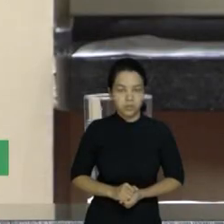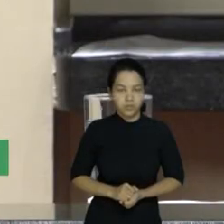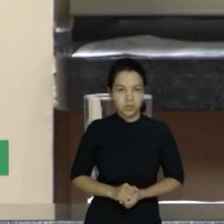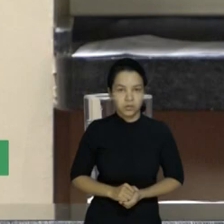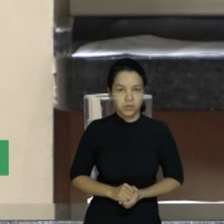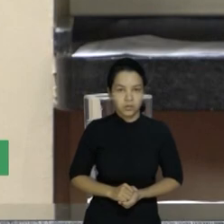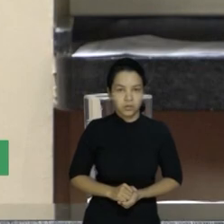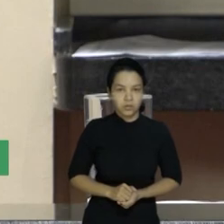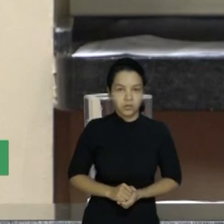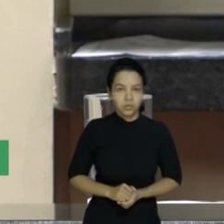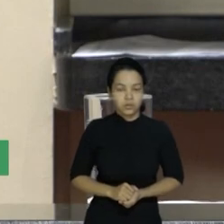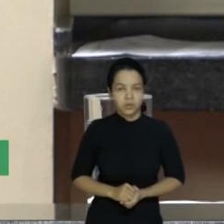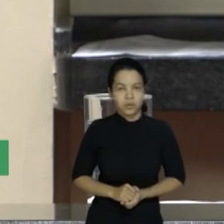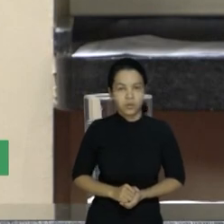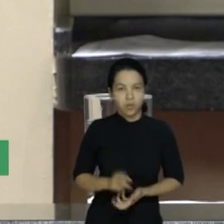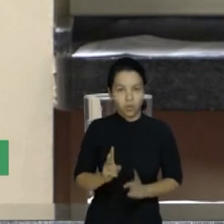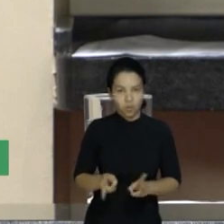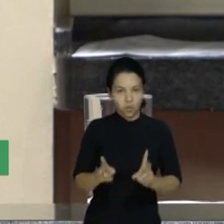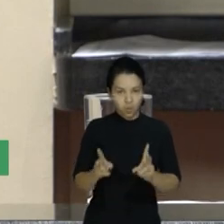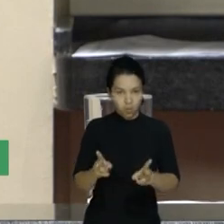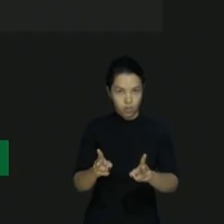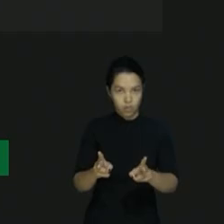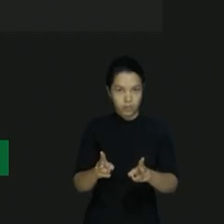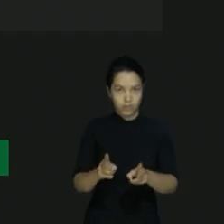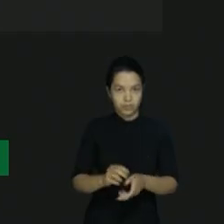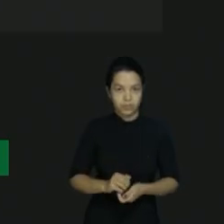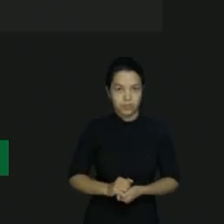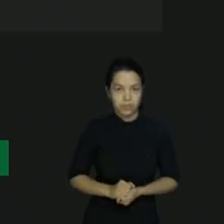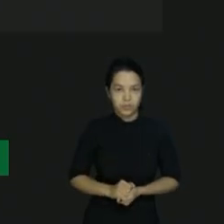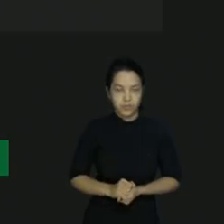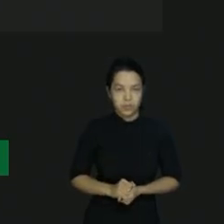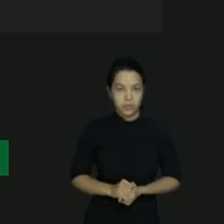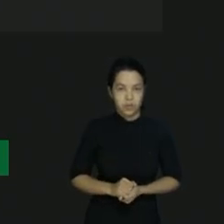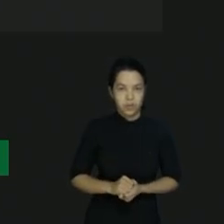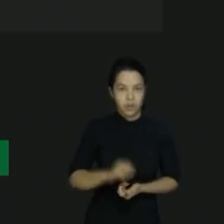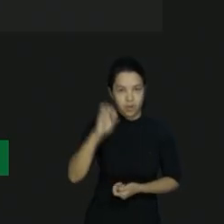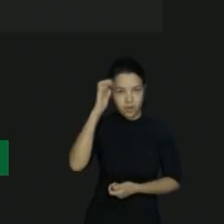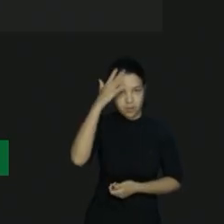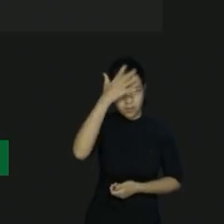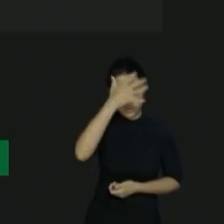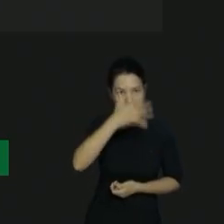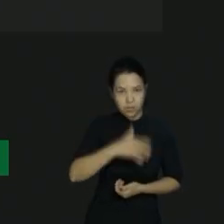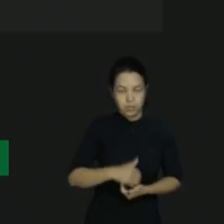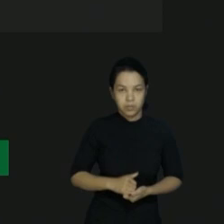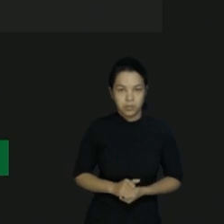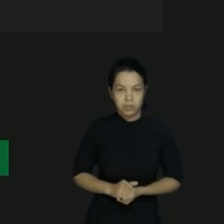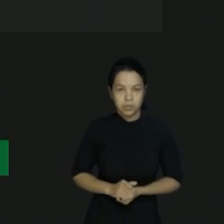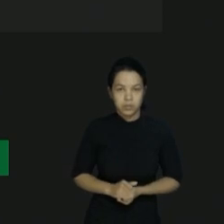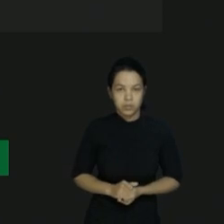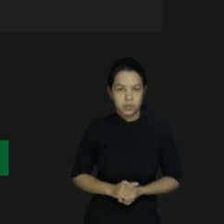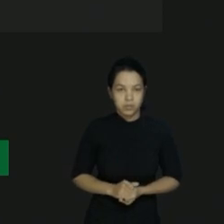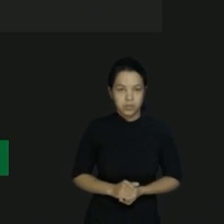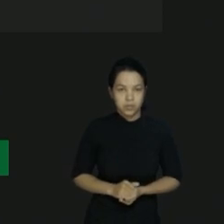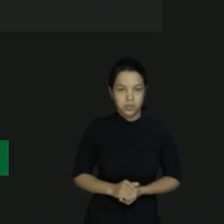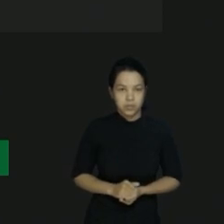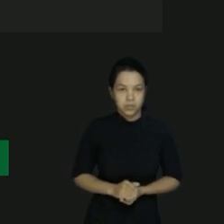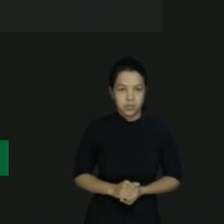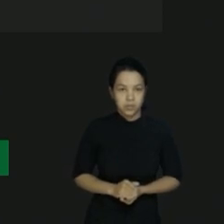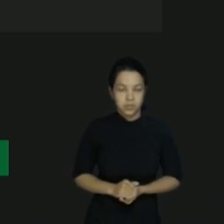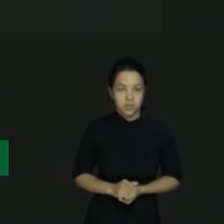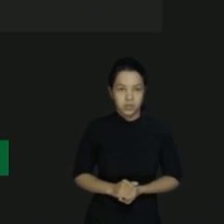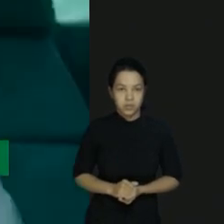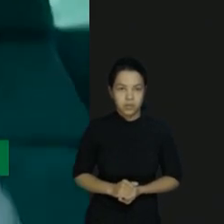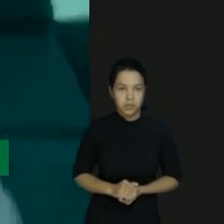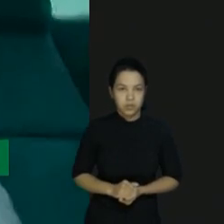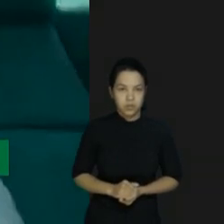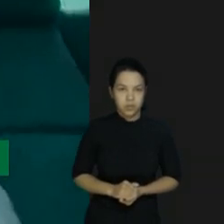forma online, deputado Emerson está em pé da palavra. Tem a palavra. Bom dia, senhor presidente.